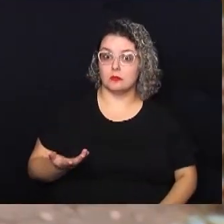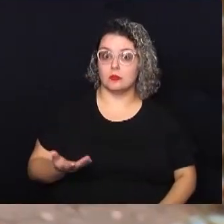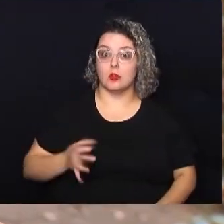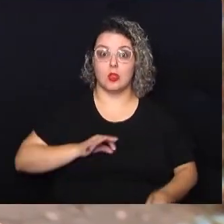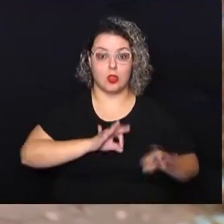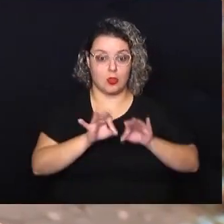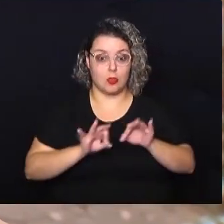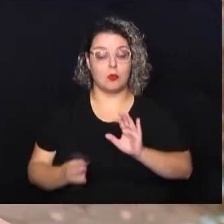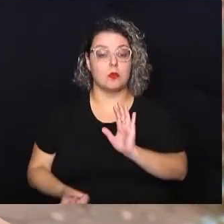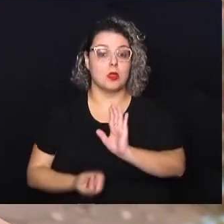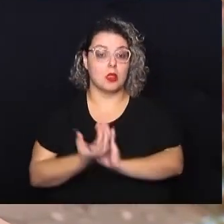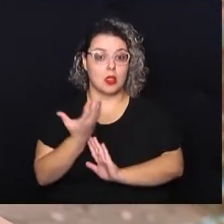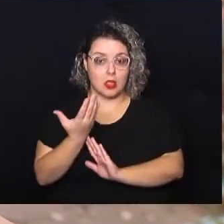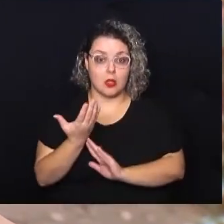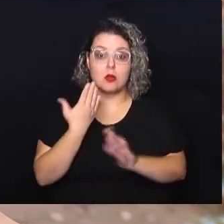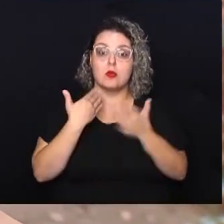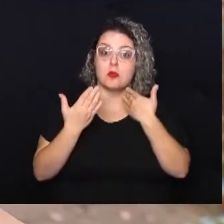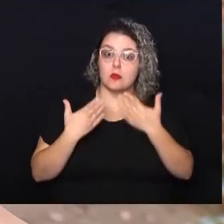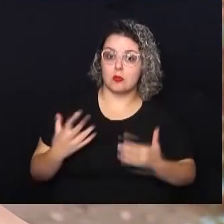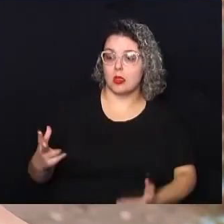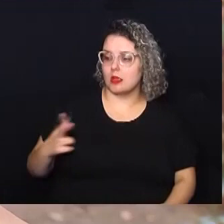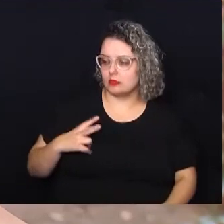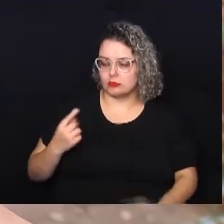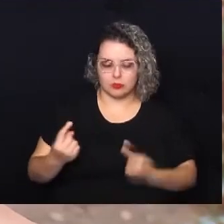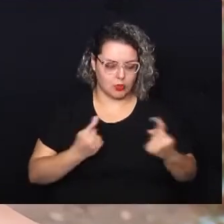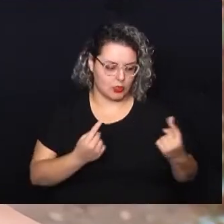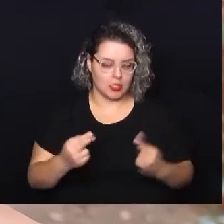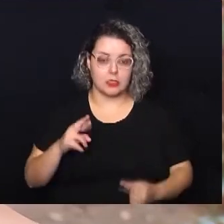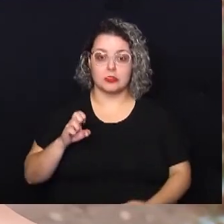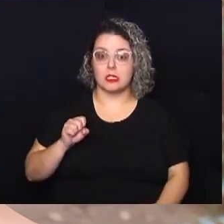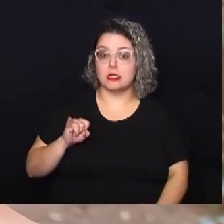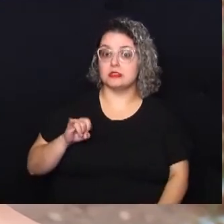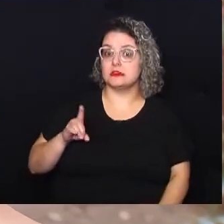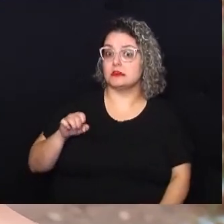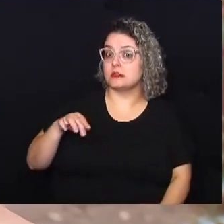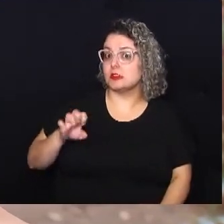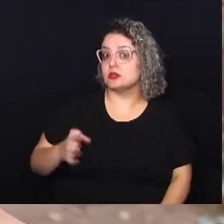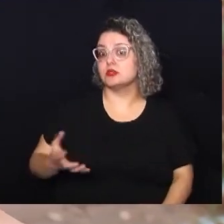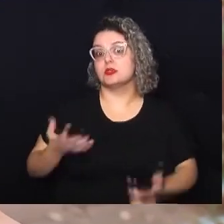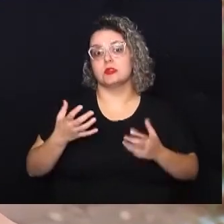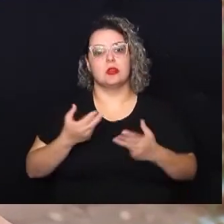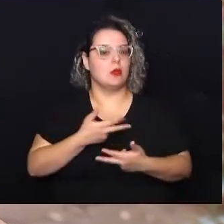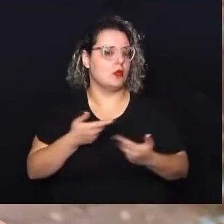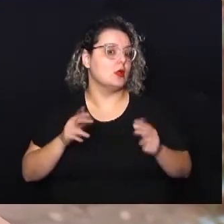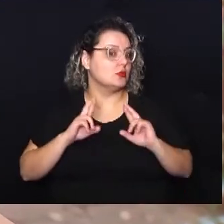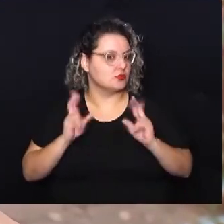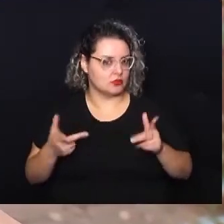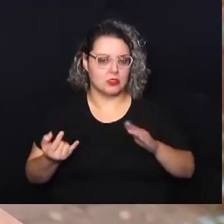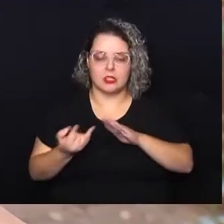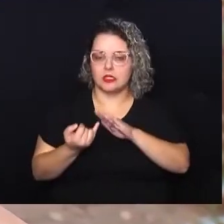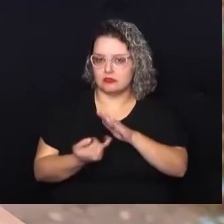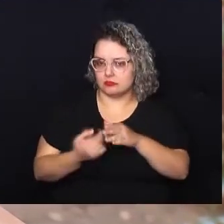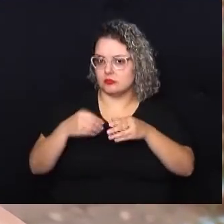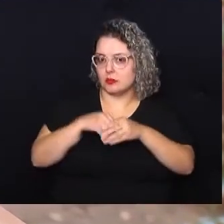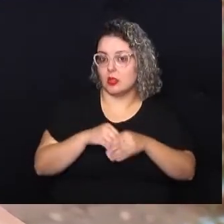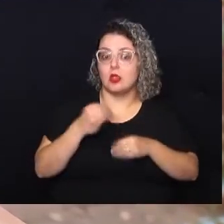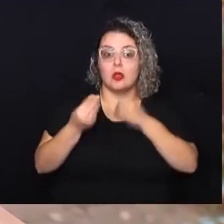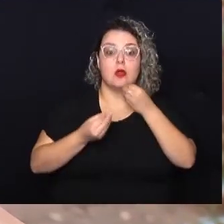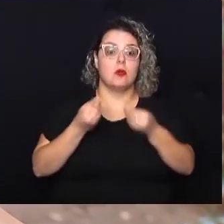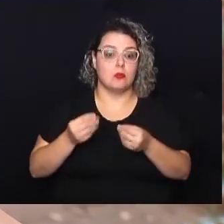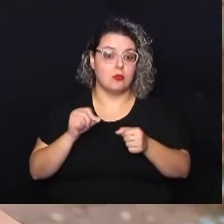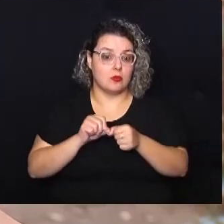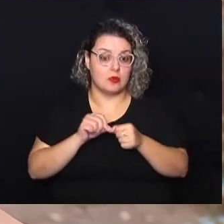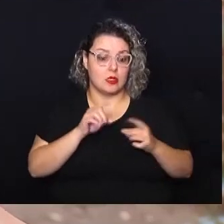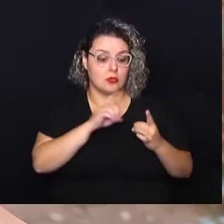projeto surgiu em conversas individuais com cada residente, porque eles queriam algo diferente na instituição. Então, como foi feito